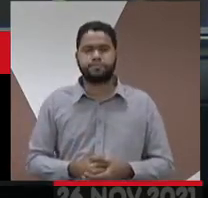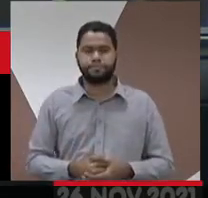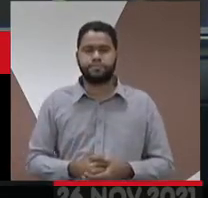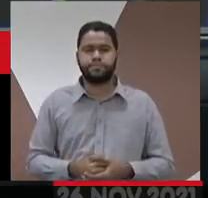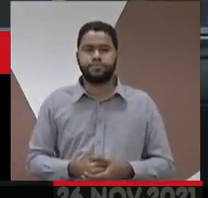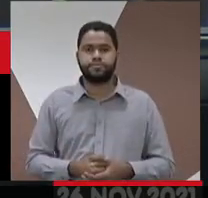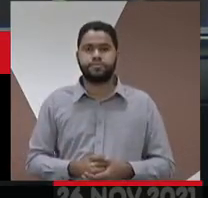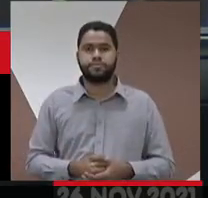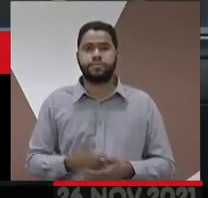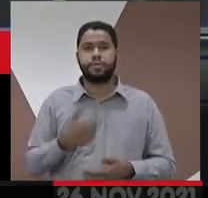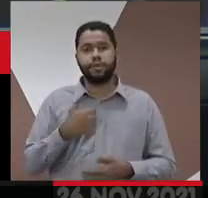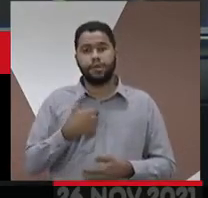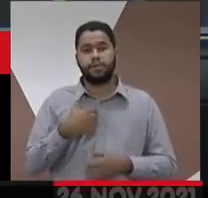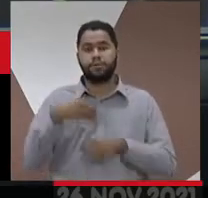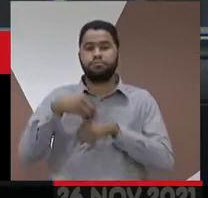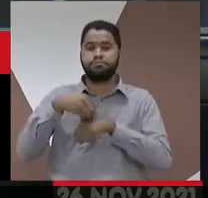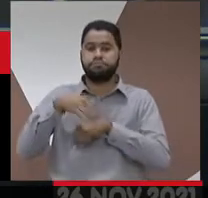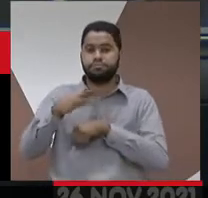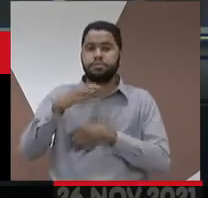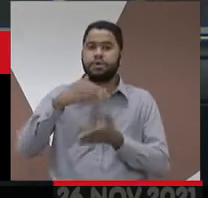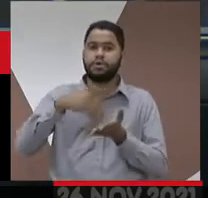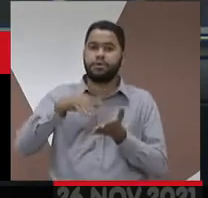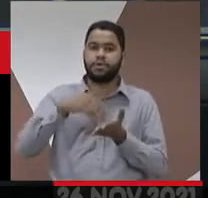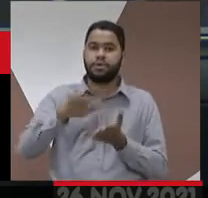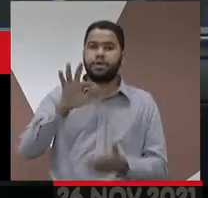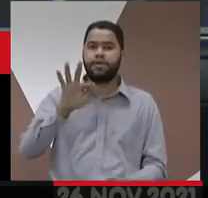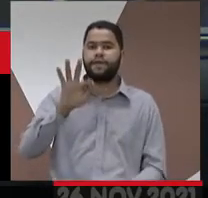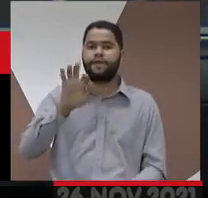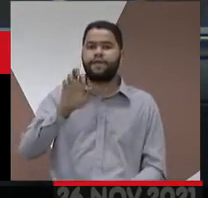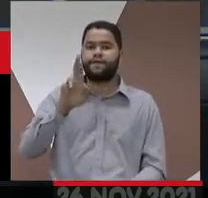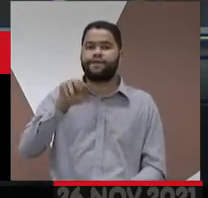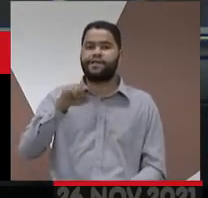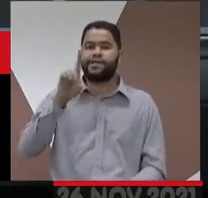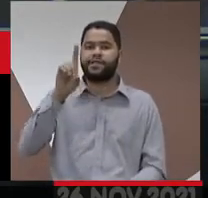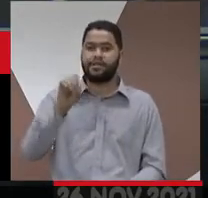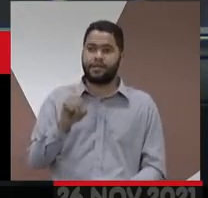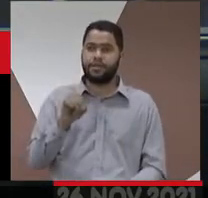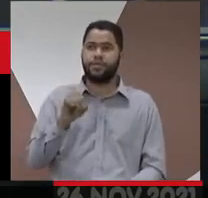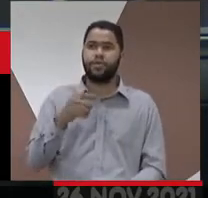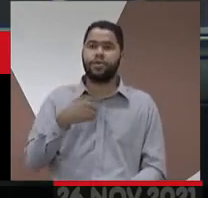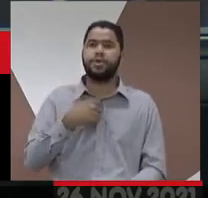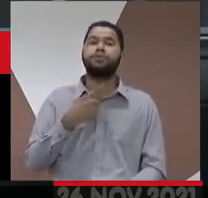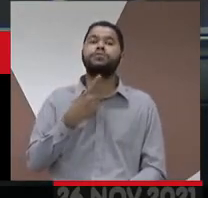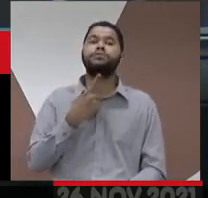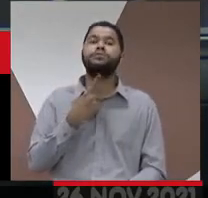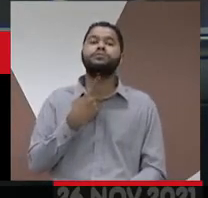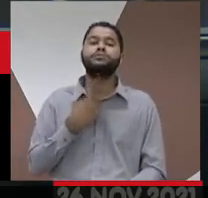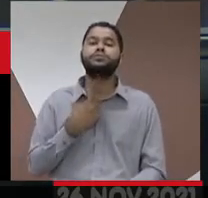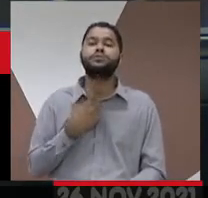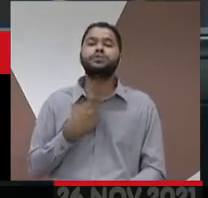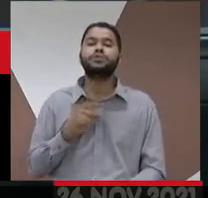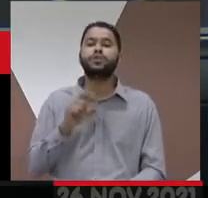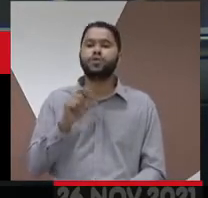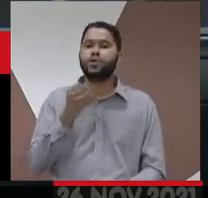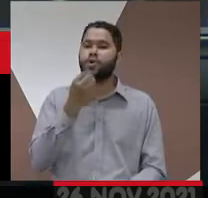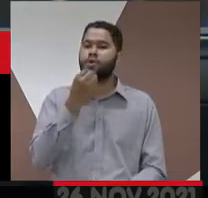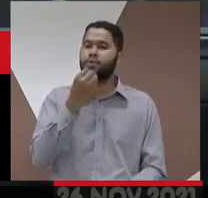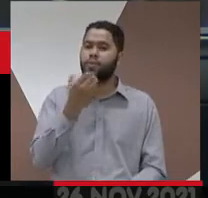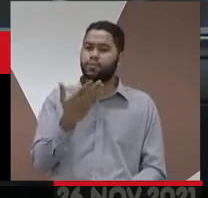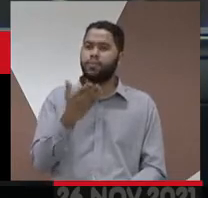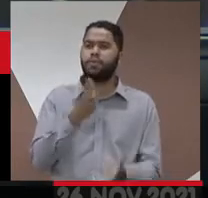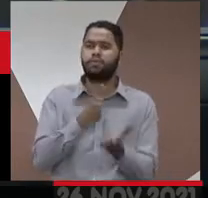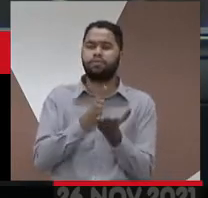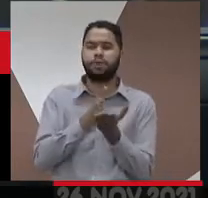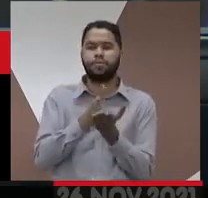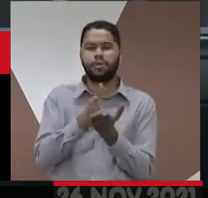Vou me dirigir ao secretário Fernando Marcar, a quem eu desejo um bom restabelecimento,